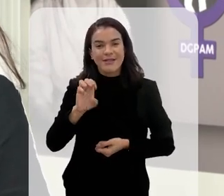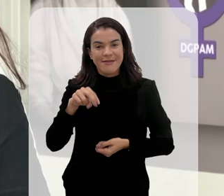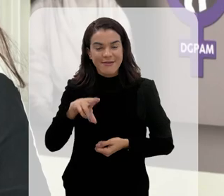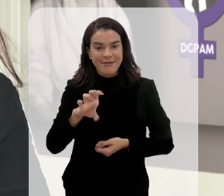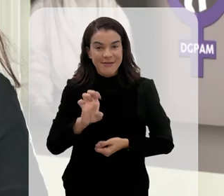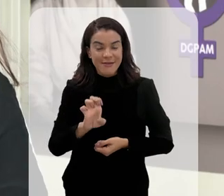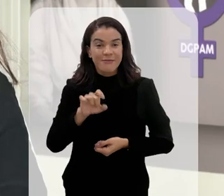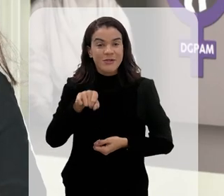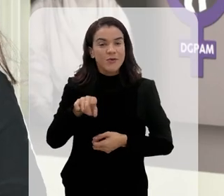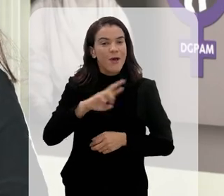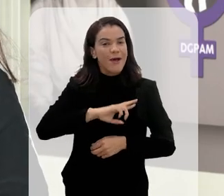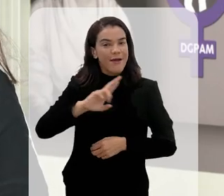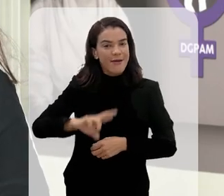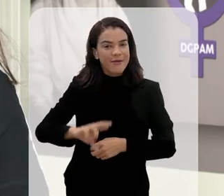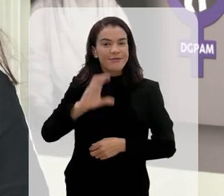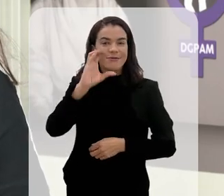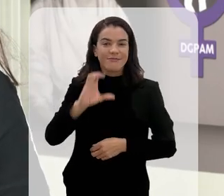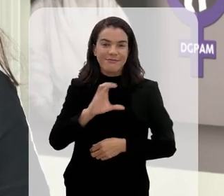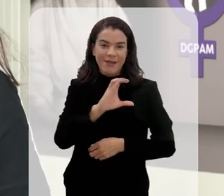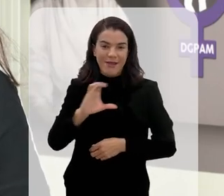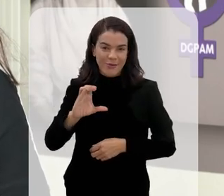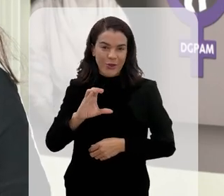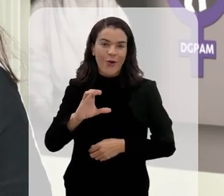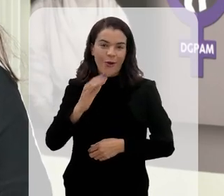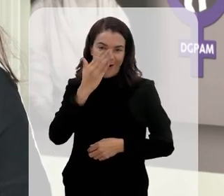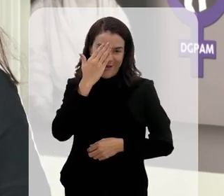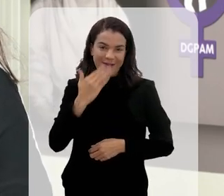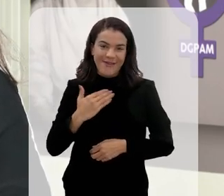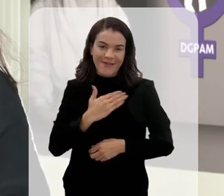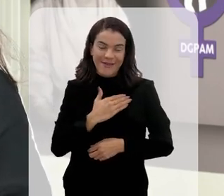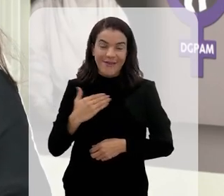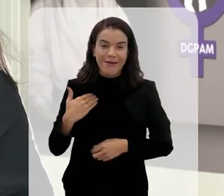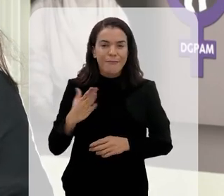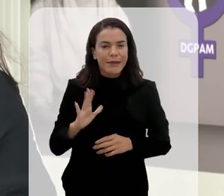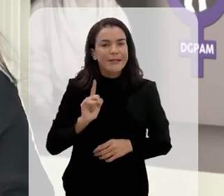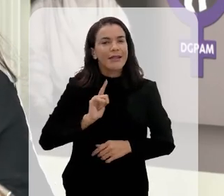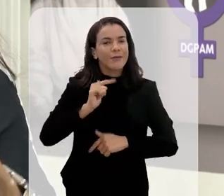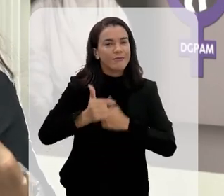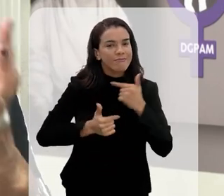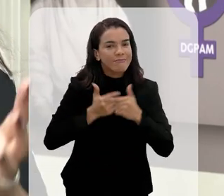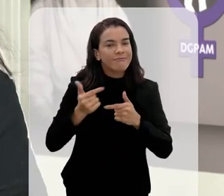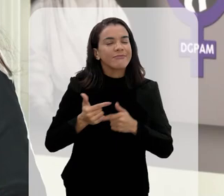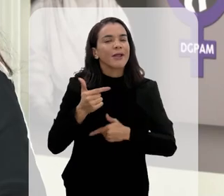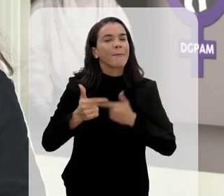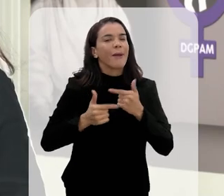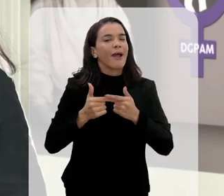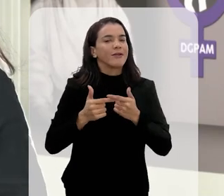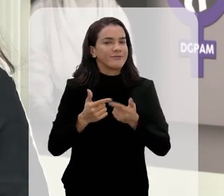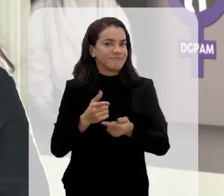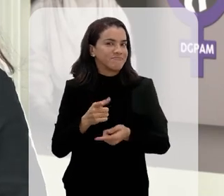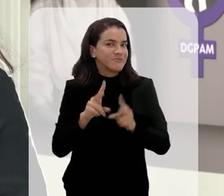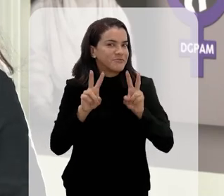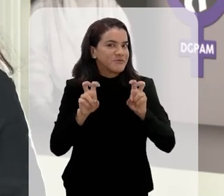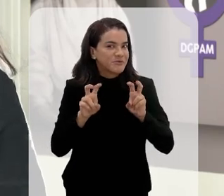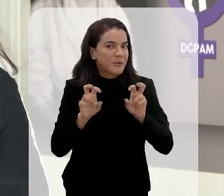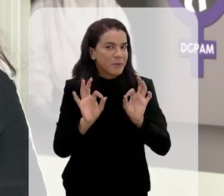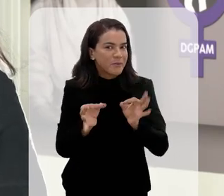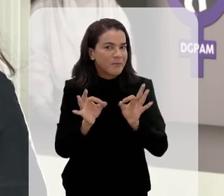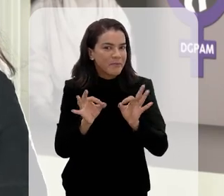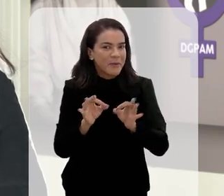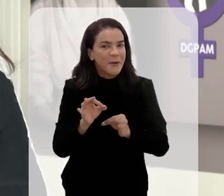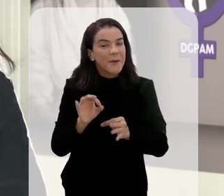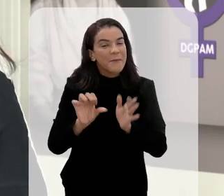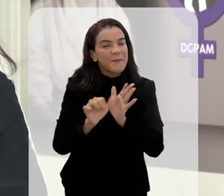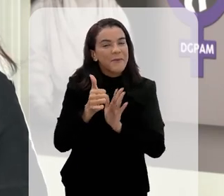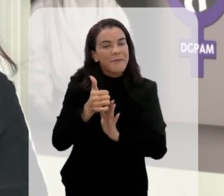Jocilene Julião, católica, mas que tem uma atividade dentro da igreja sobre isso. Pode.